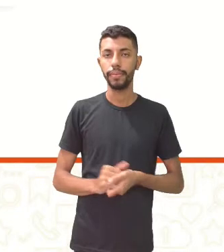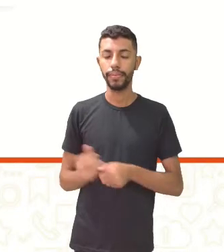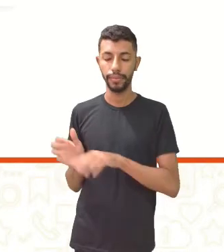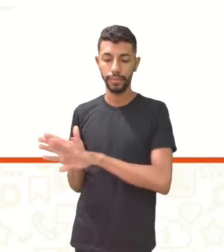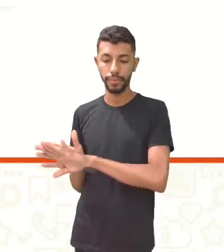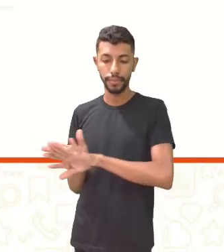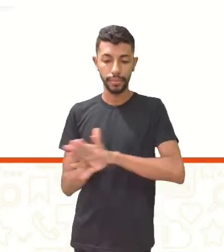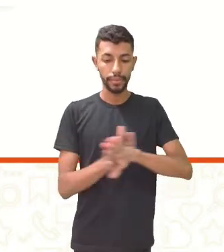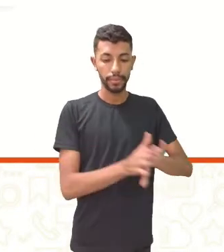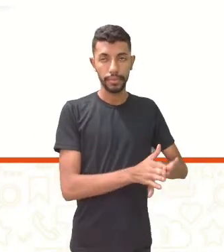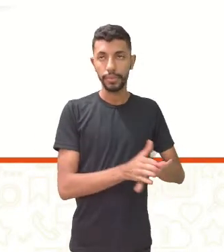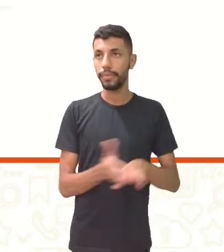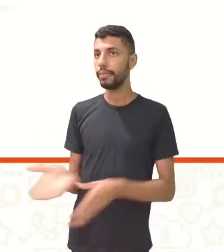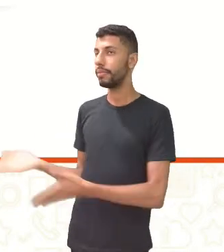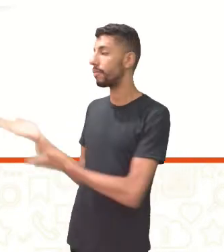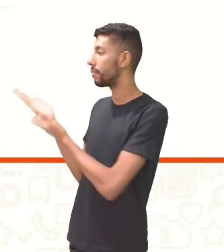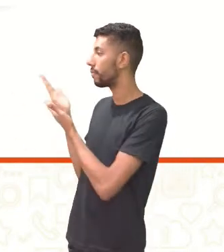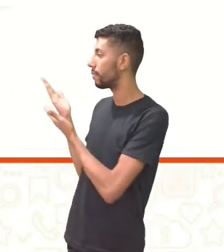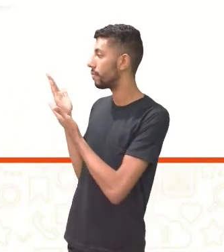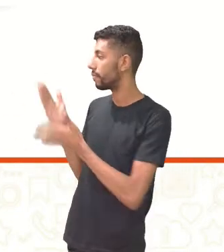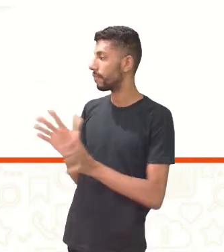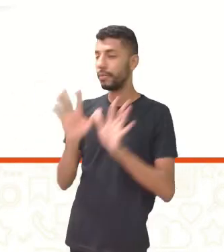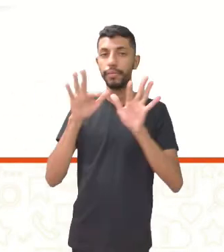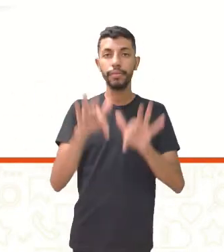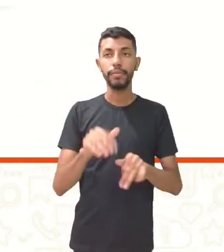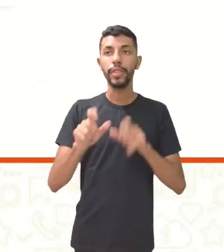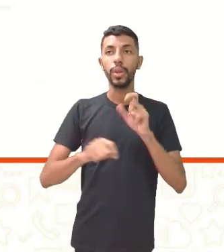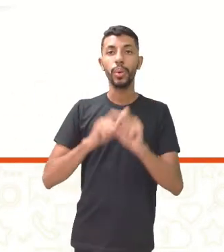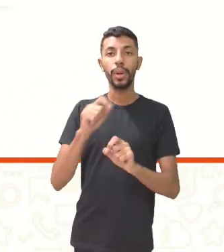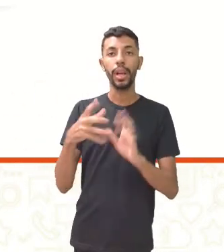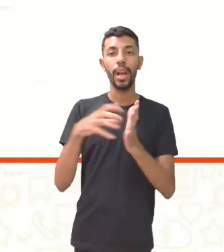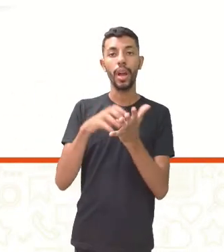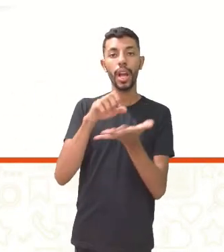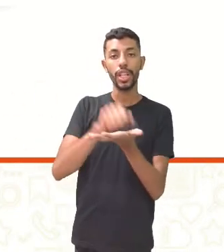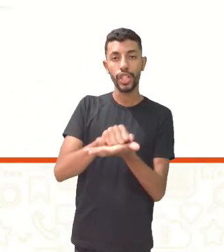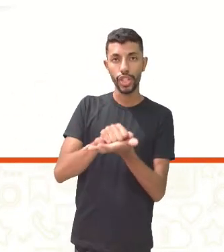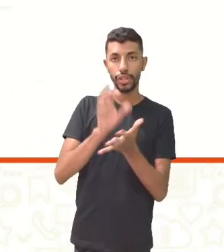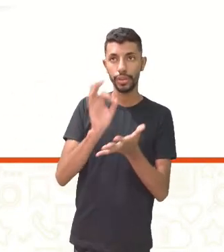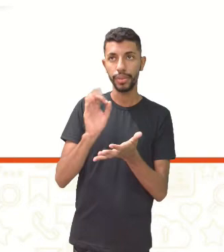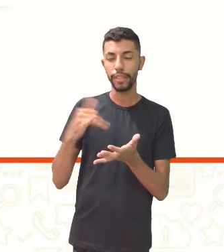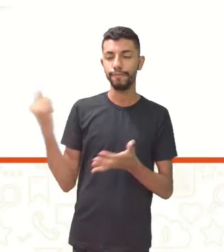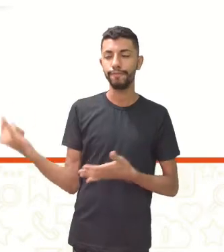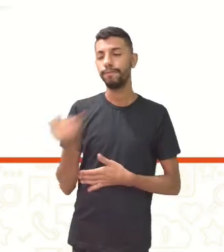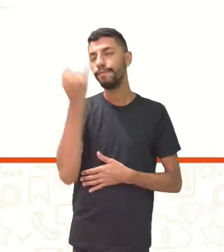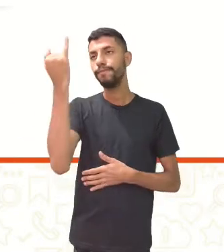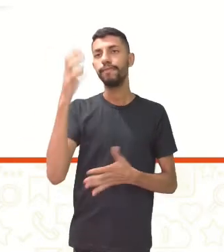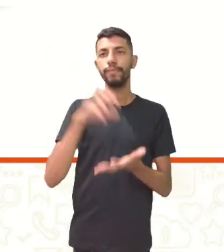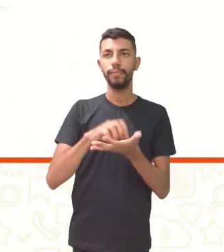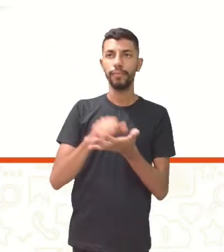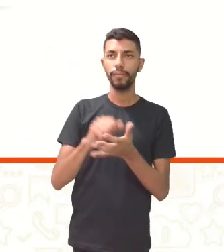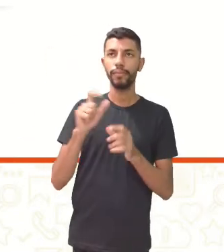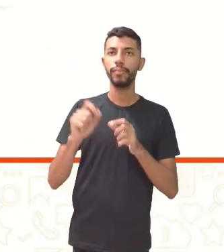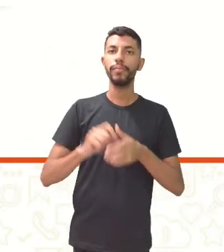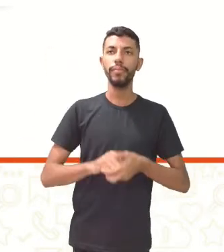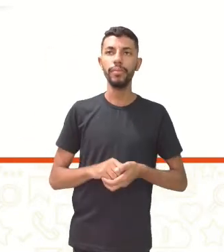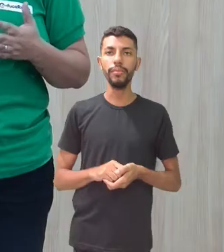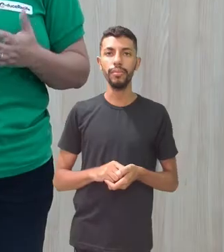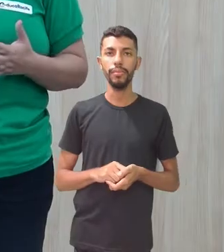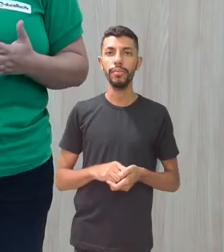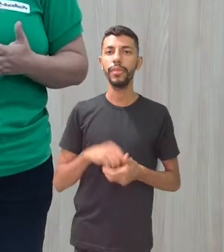Bom, por fim aqui o registro, a importância desse registro. Registrar